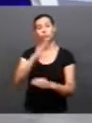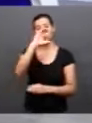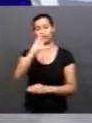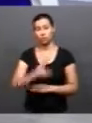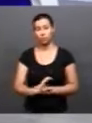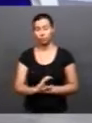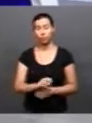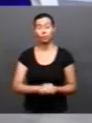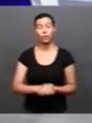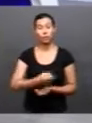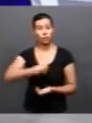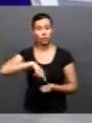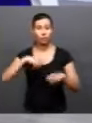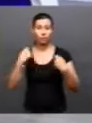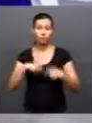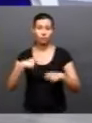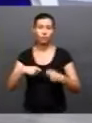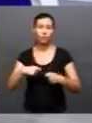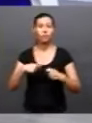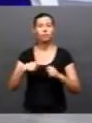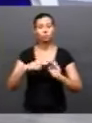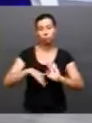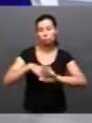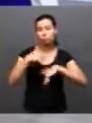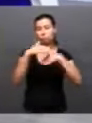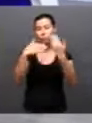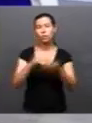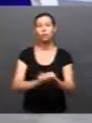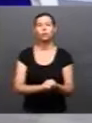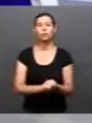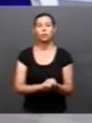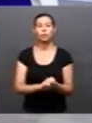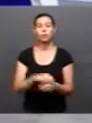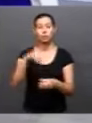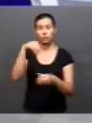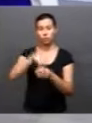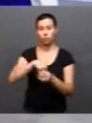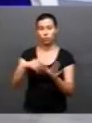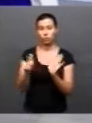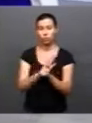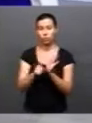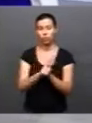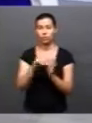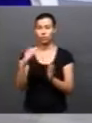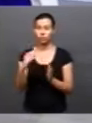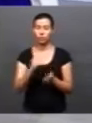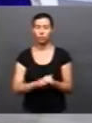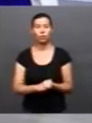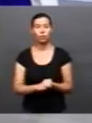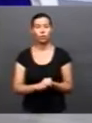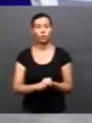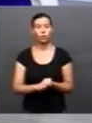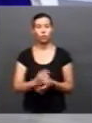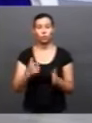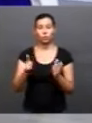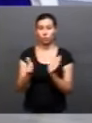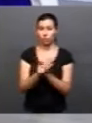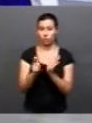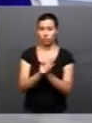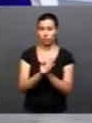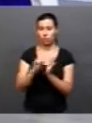aí que avançar, inclusive, nessa discussão dentro do próprio jornalismo científico. Que ele não é um jornalismo investigativo ainda. Ele não é um